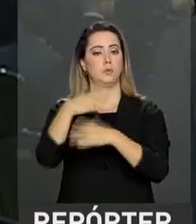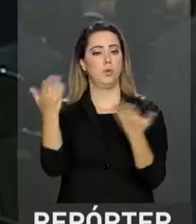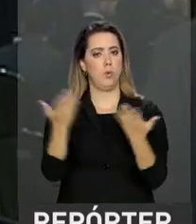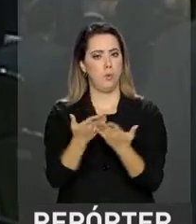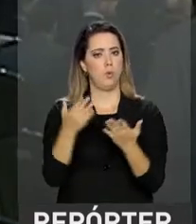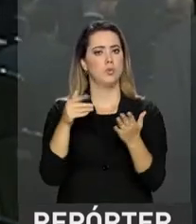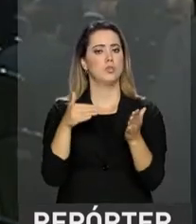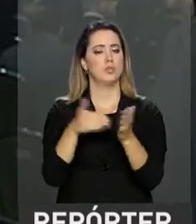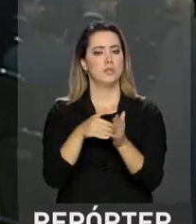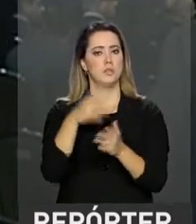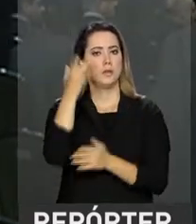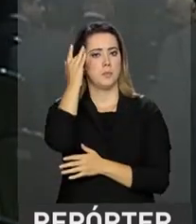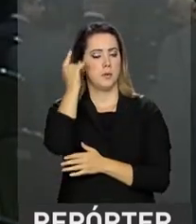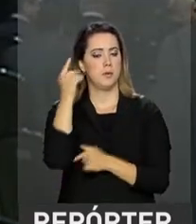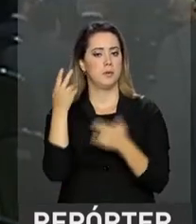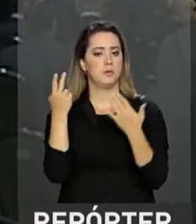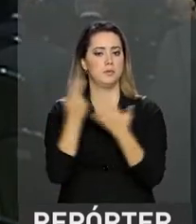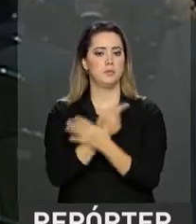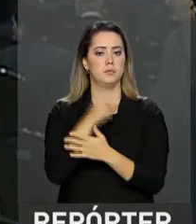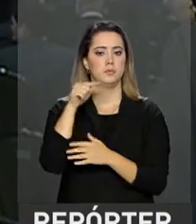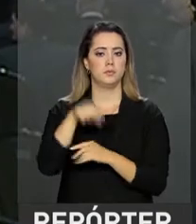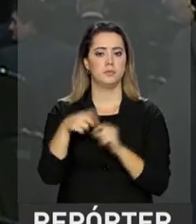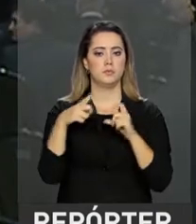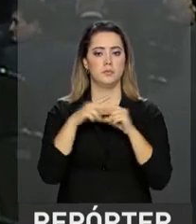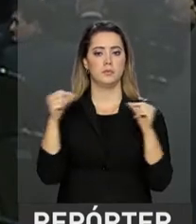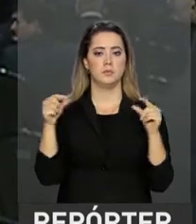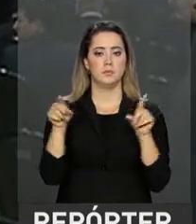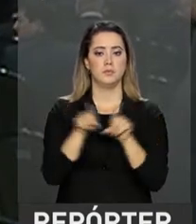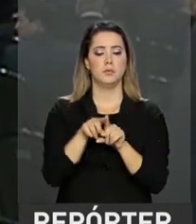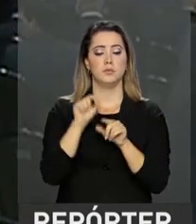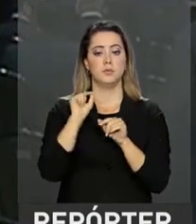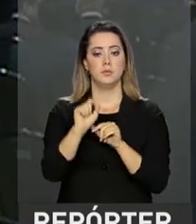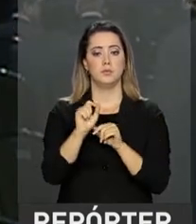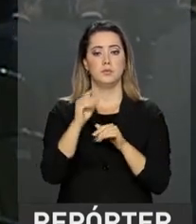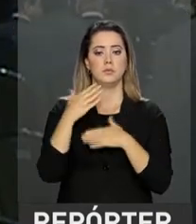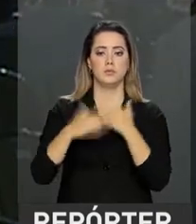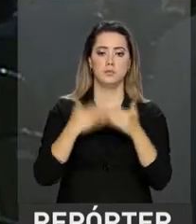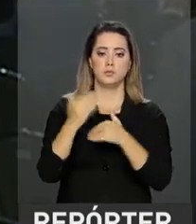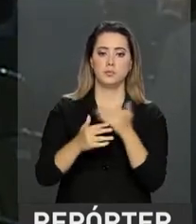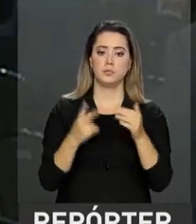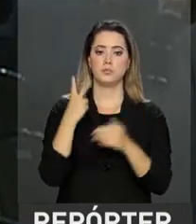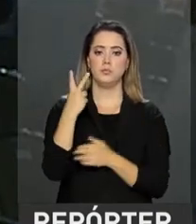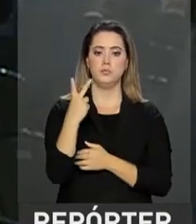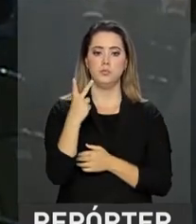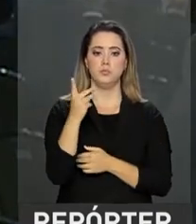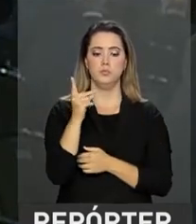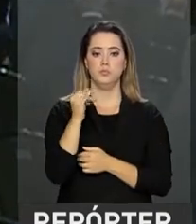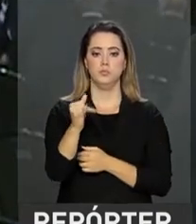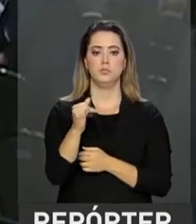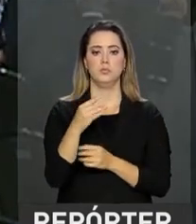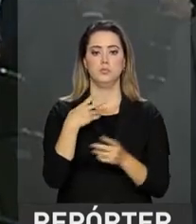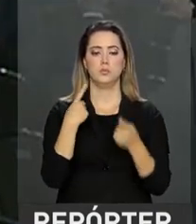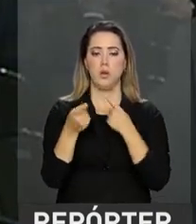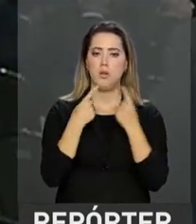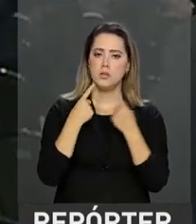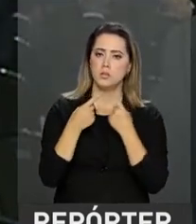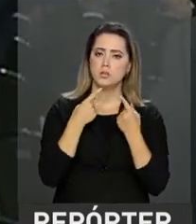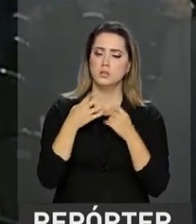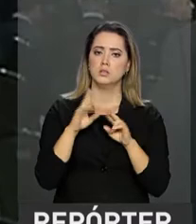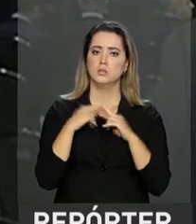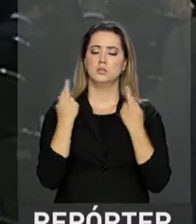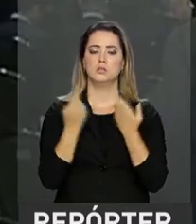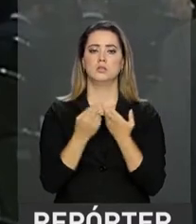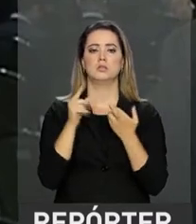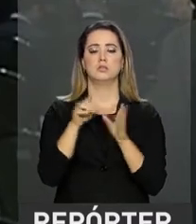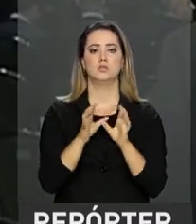segue até amanhã, está acontecendo aqui em Brasília. E aí, ao longo desses dois dias, as discussões que vão reunir